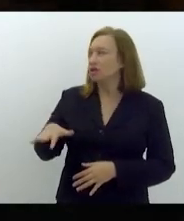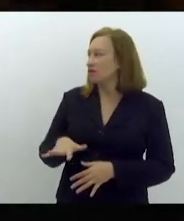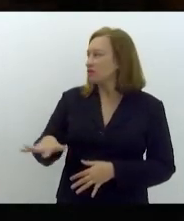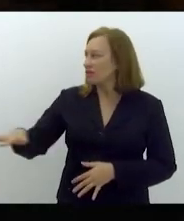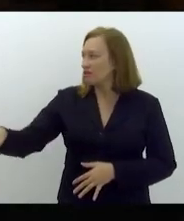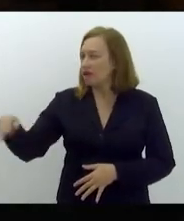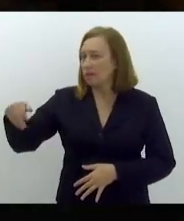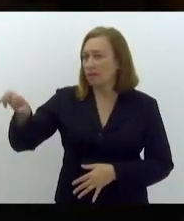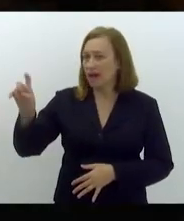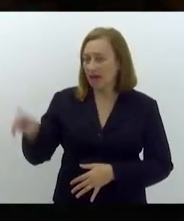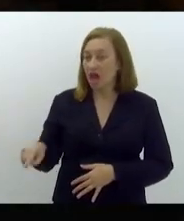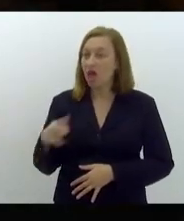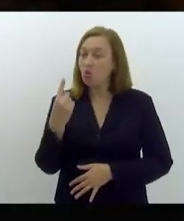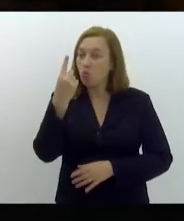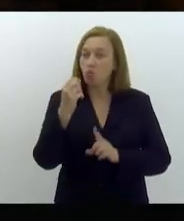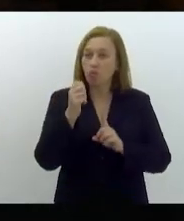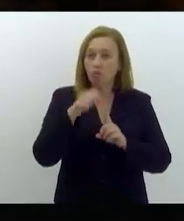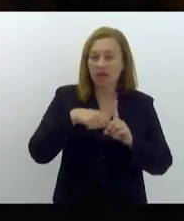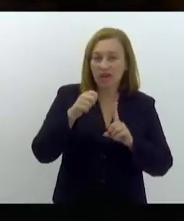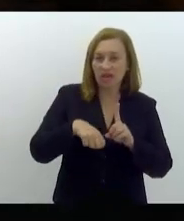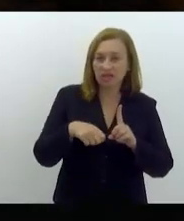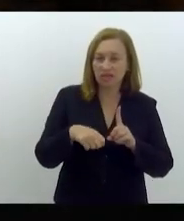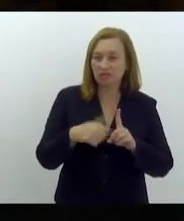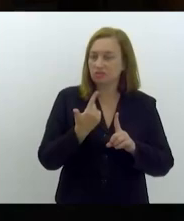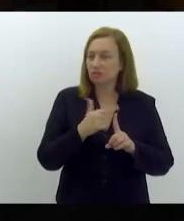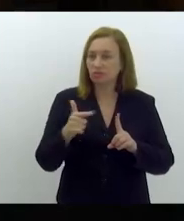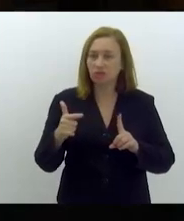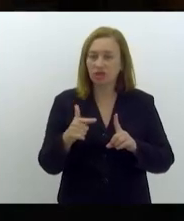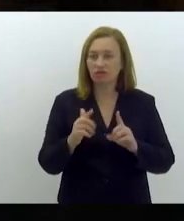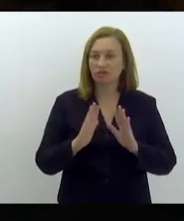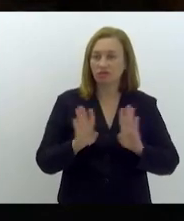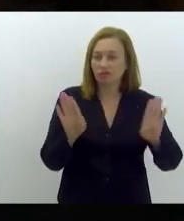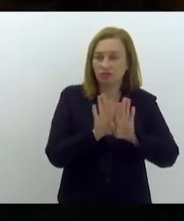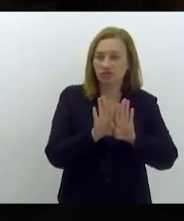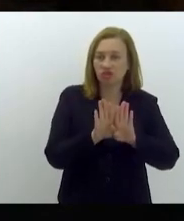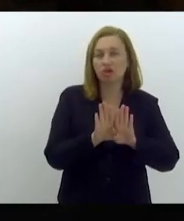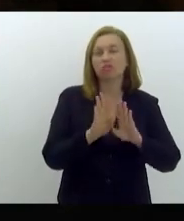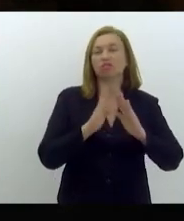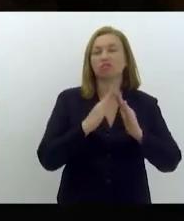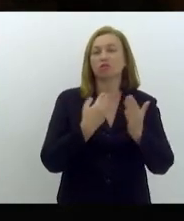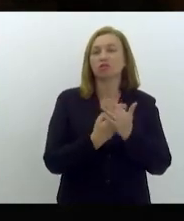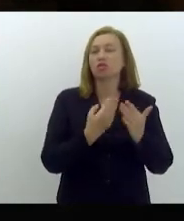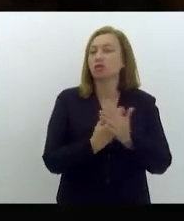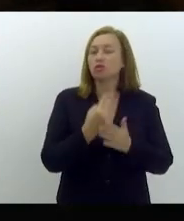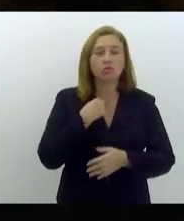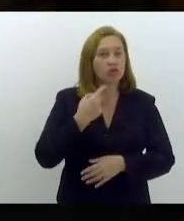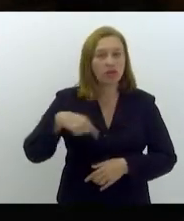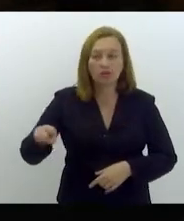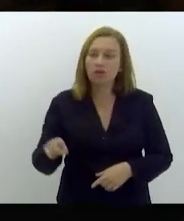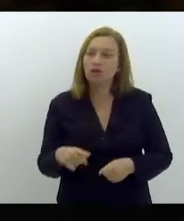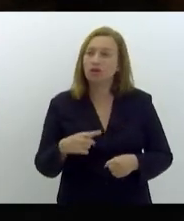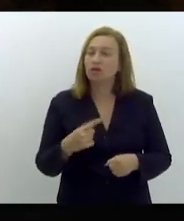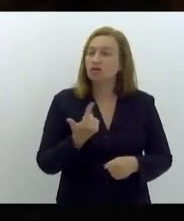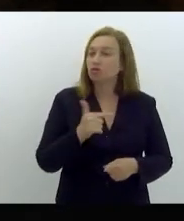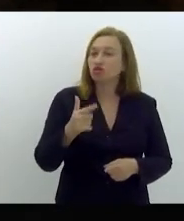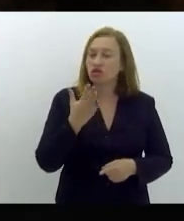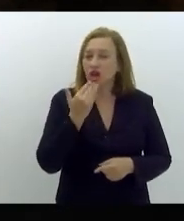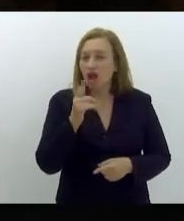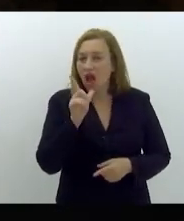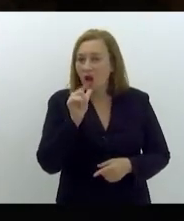ou seja me fala dos alunos da escola que não puderam ir para escola para creche porque estava sem água